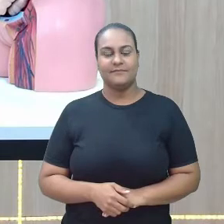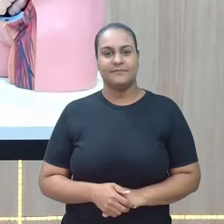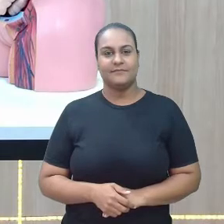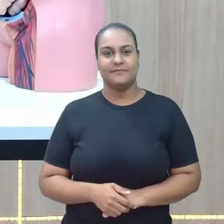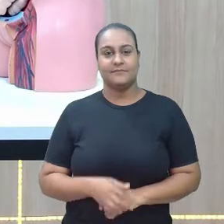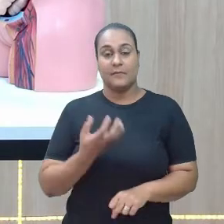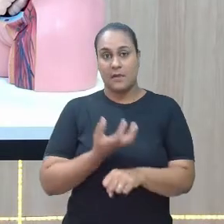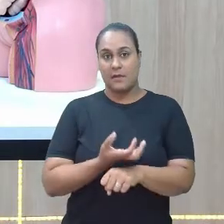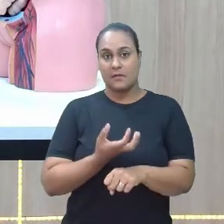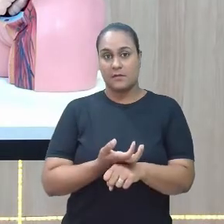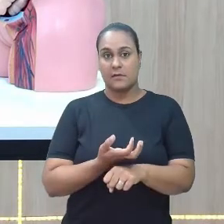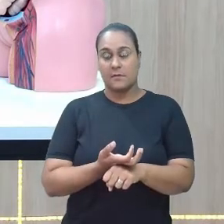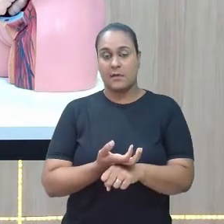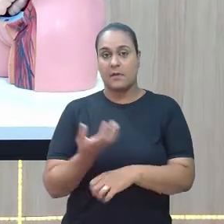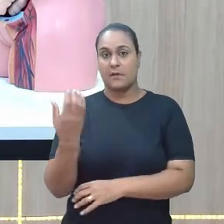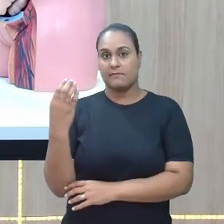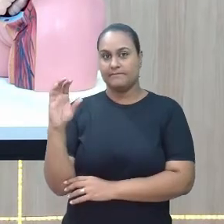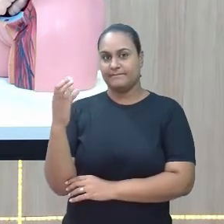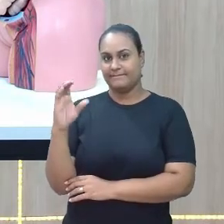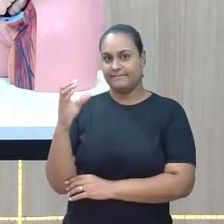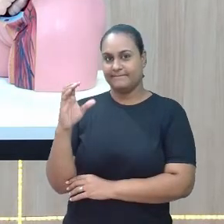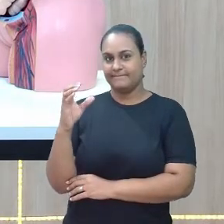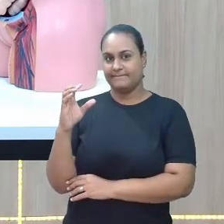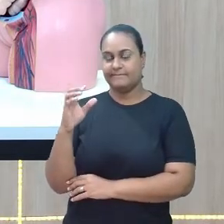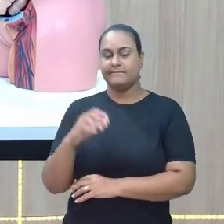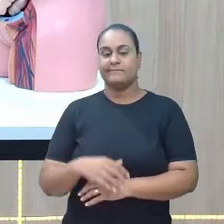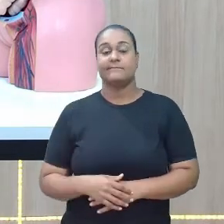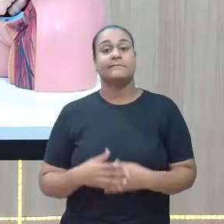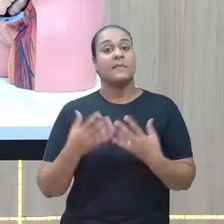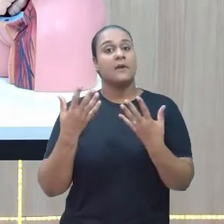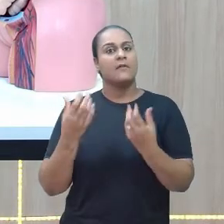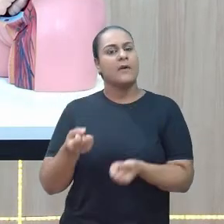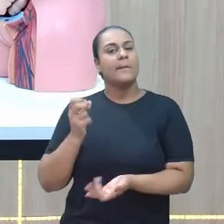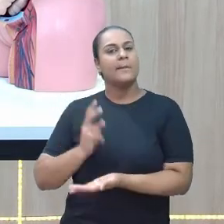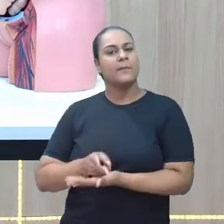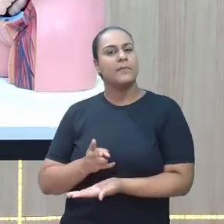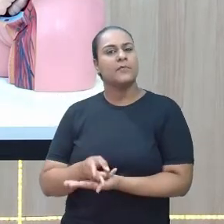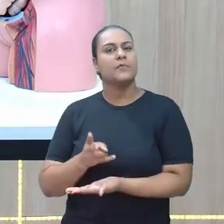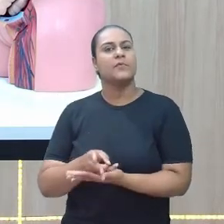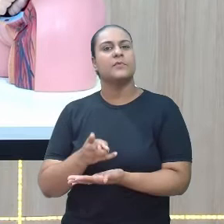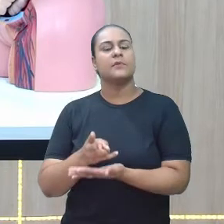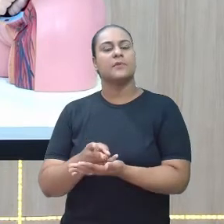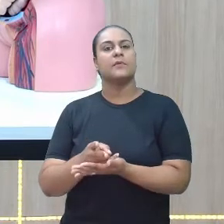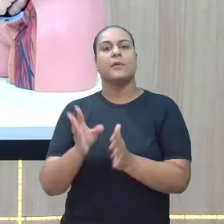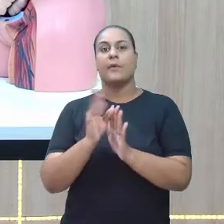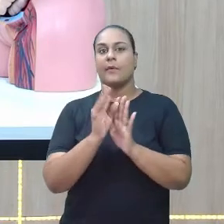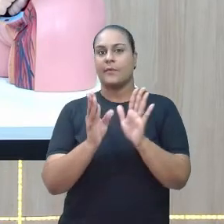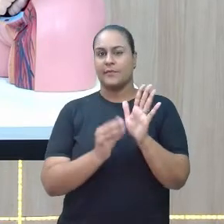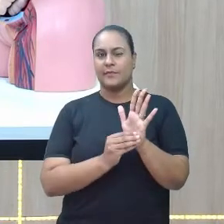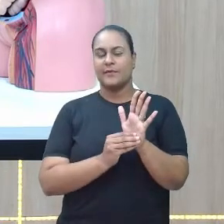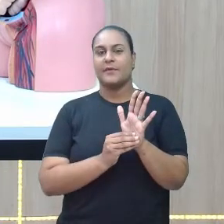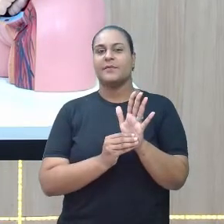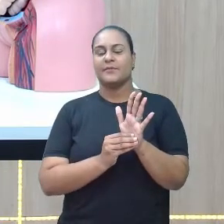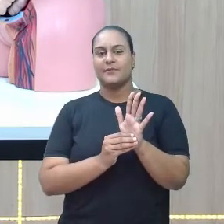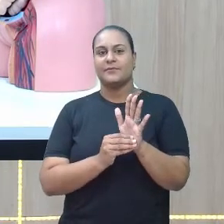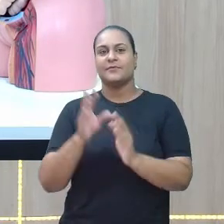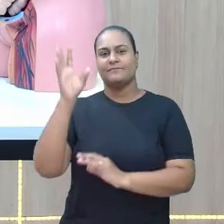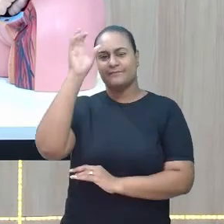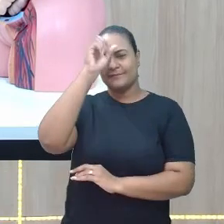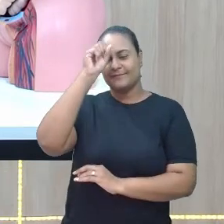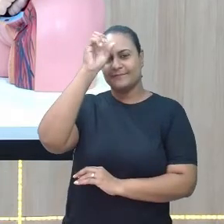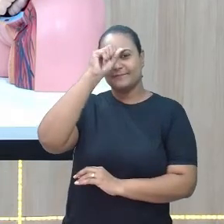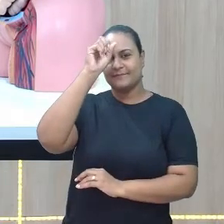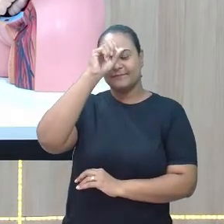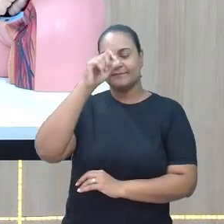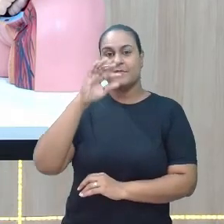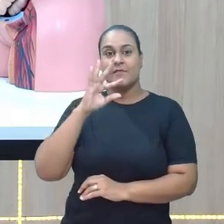Então, aqui a minha disciplina Ciências, não é? E vamos continuar nessa aprendizagem que vai nos dar